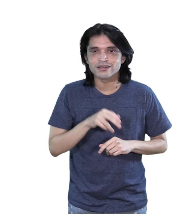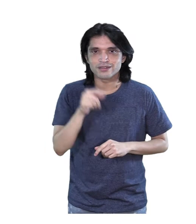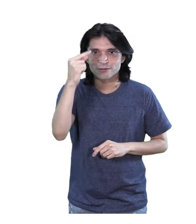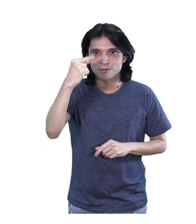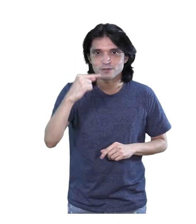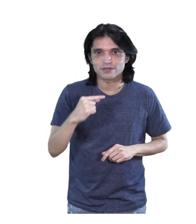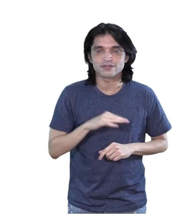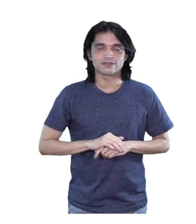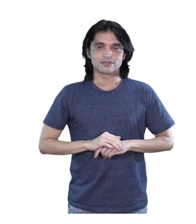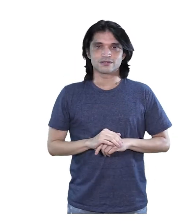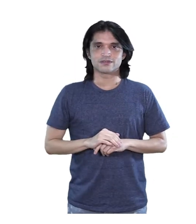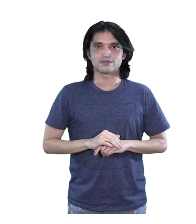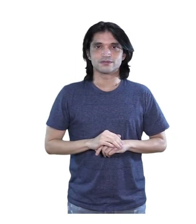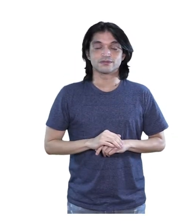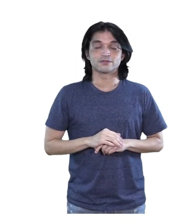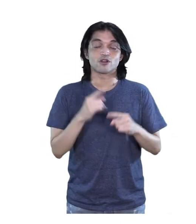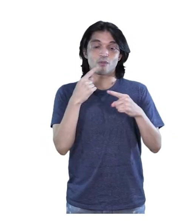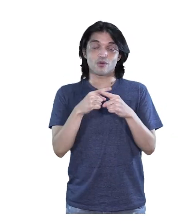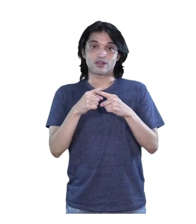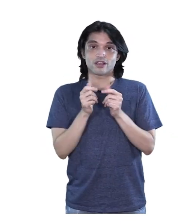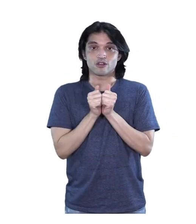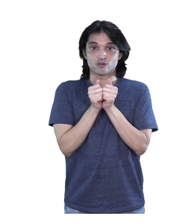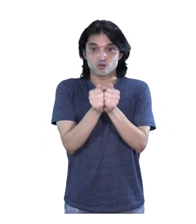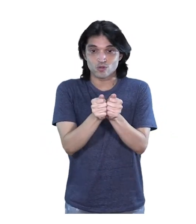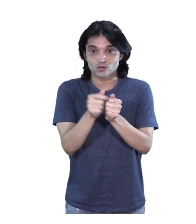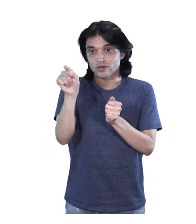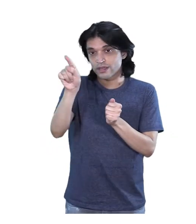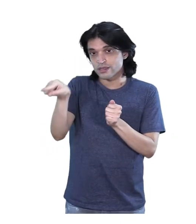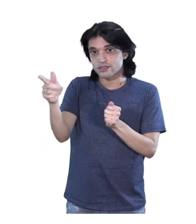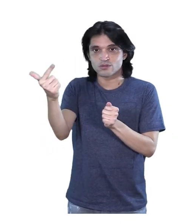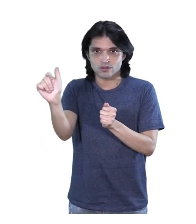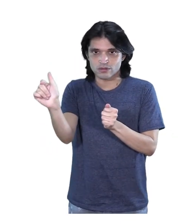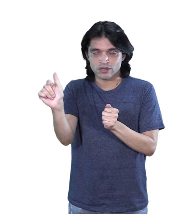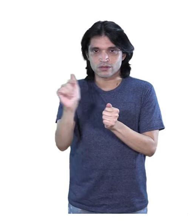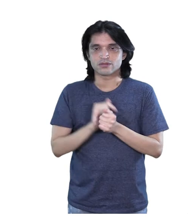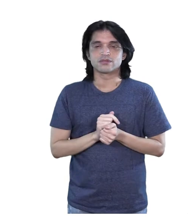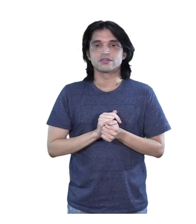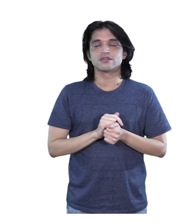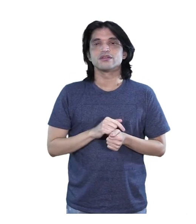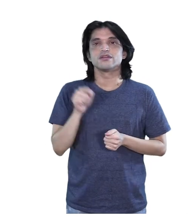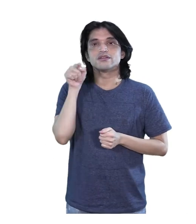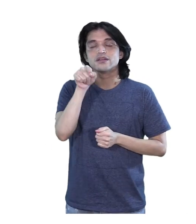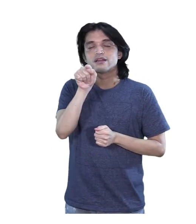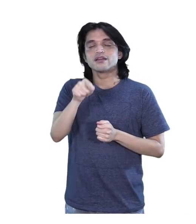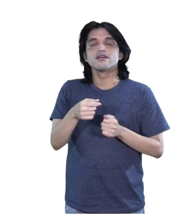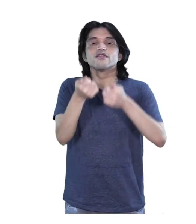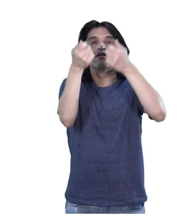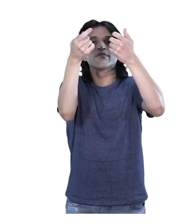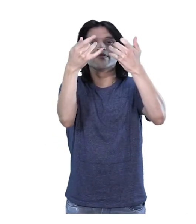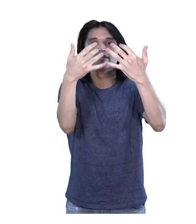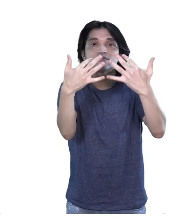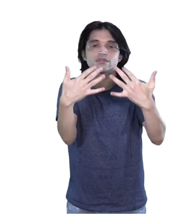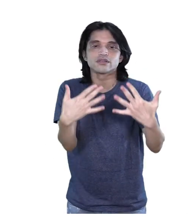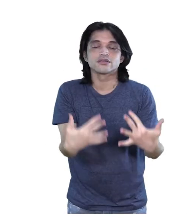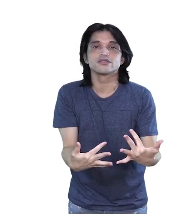sem acento. Introduz uma explicação, inicia uma resposta ou uma oração